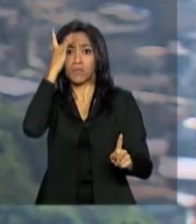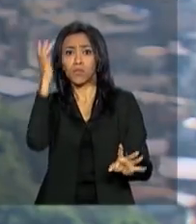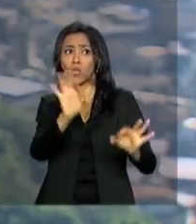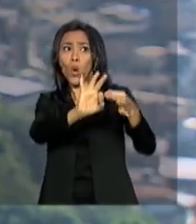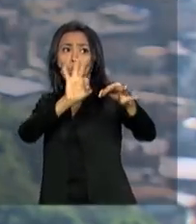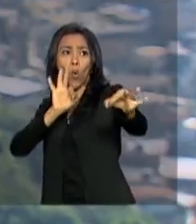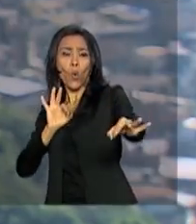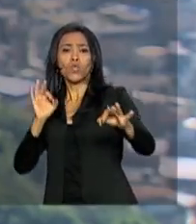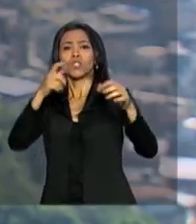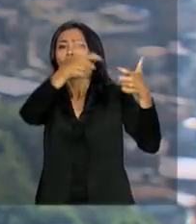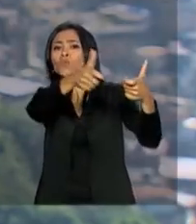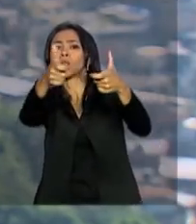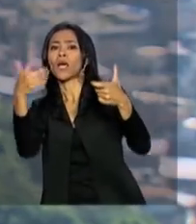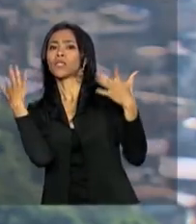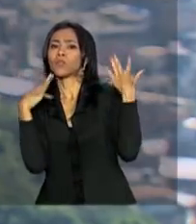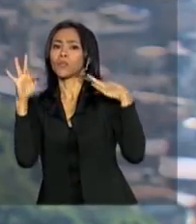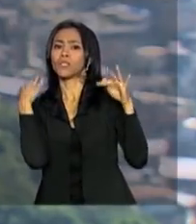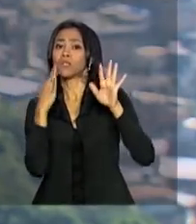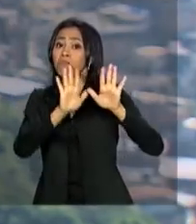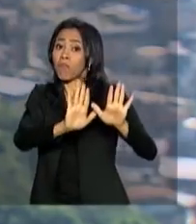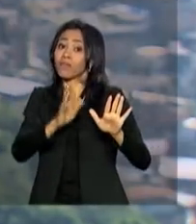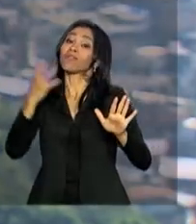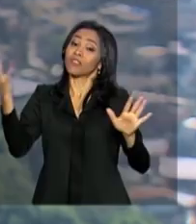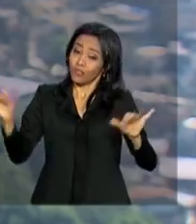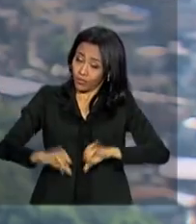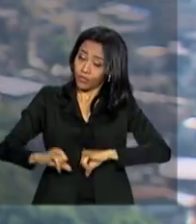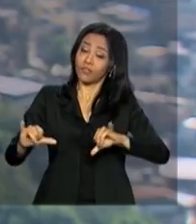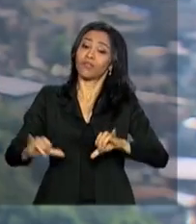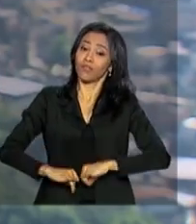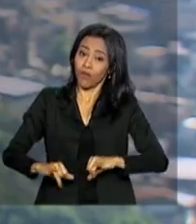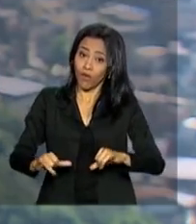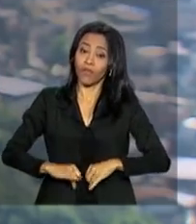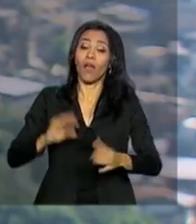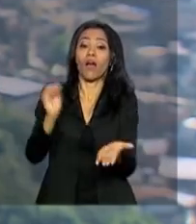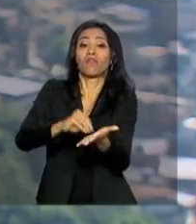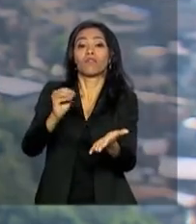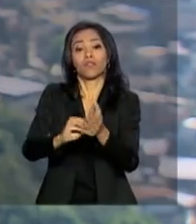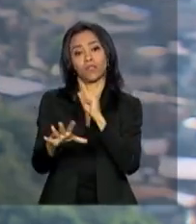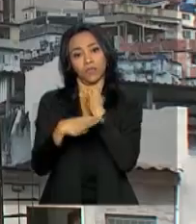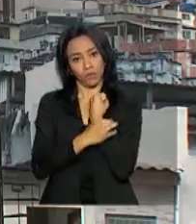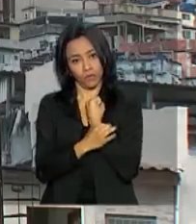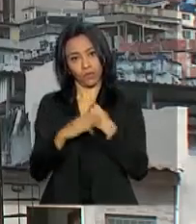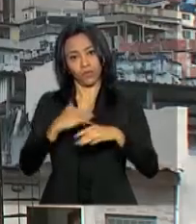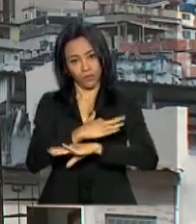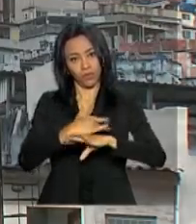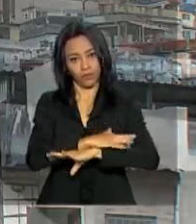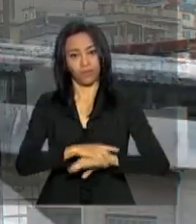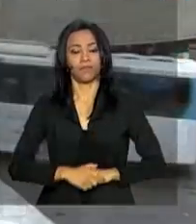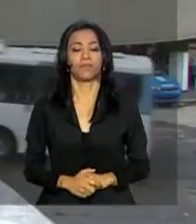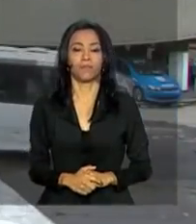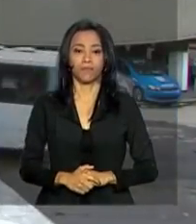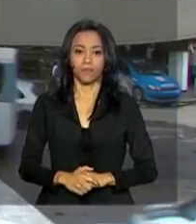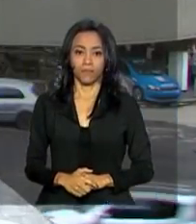dos pontos turísticos, mas que sofrem como ninguém a insegurança da cidade.